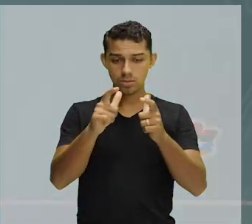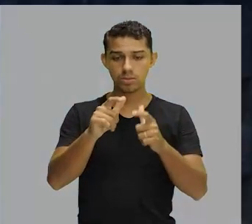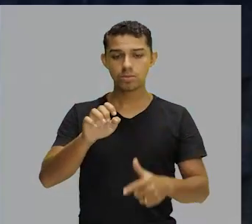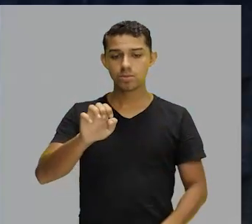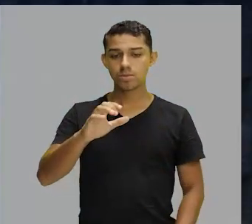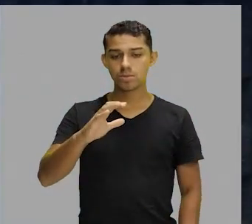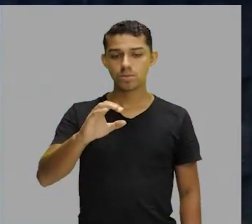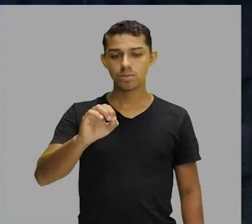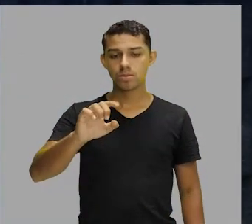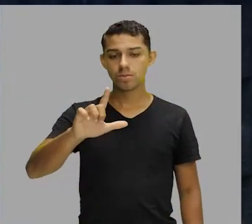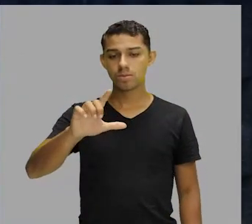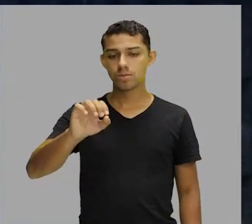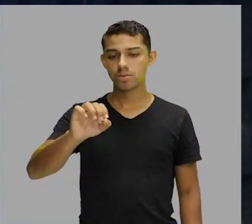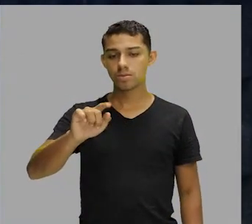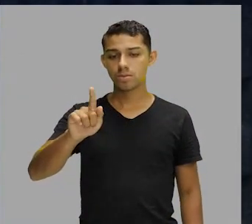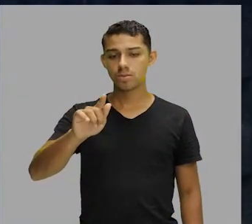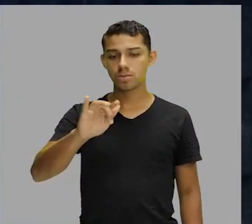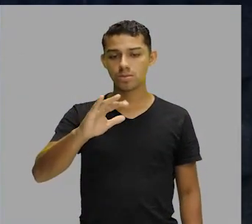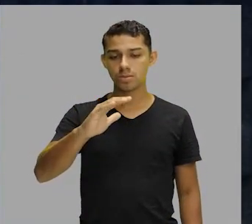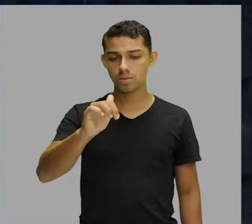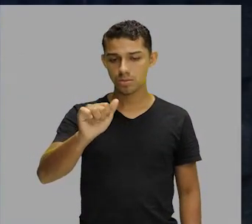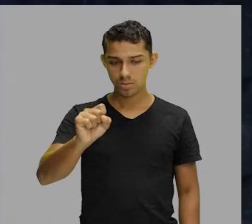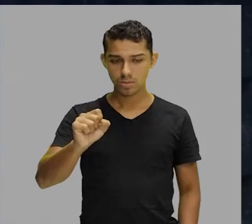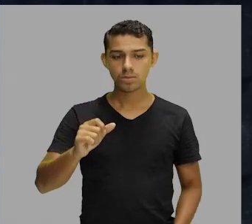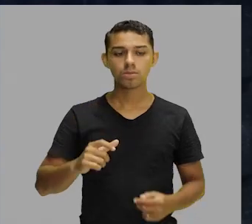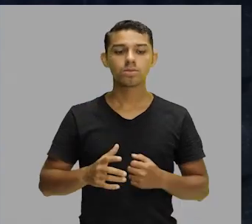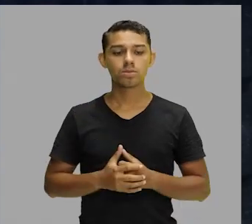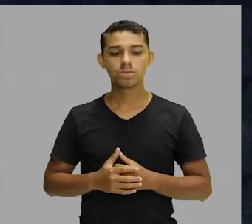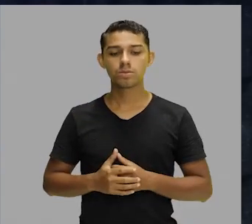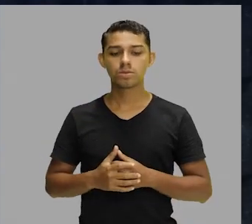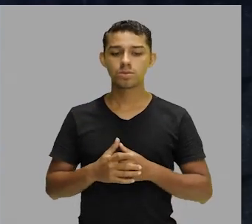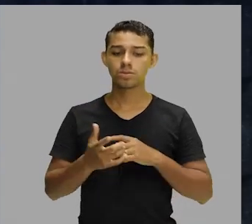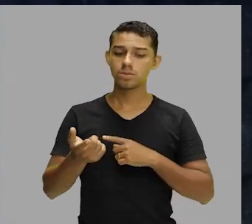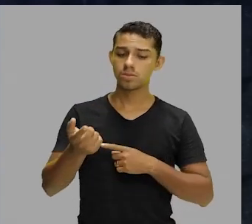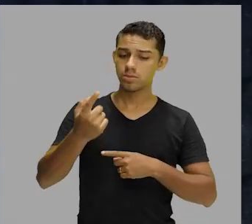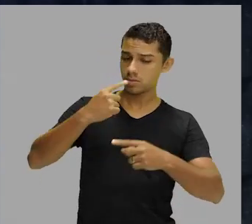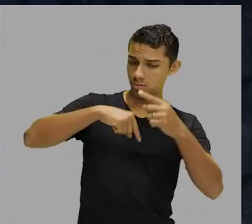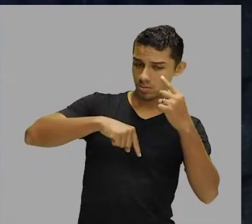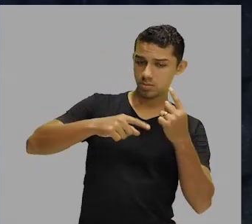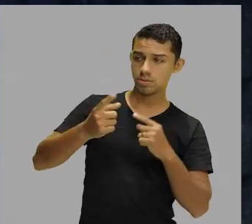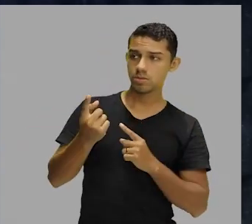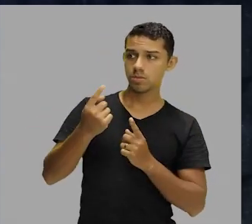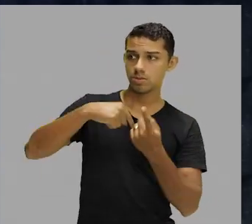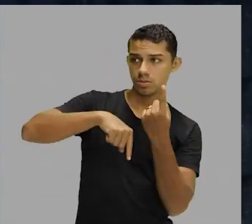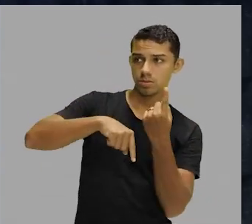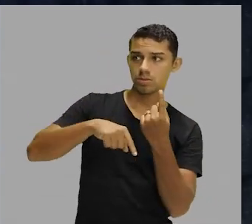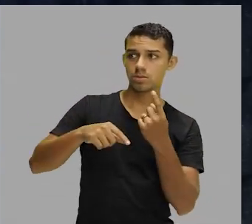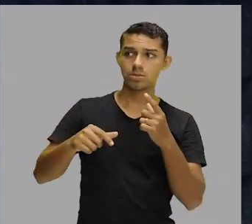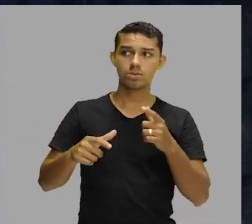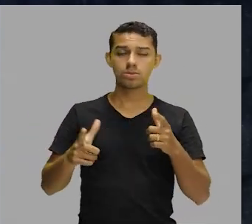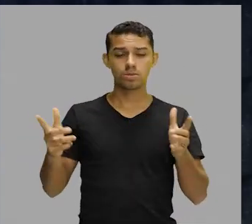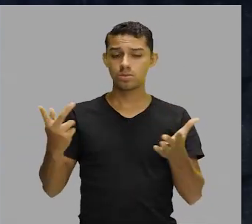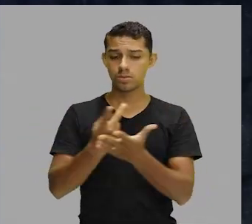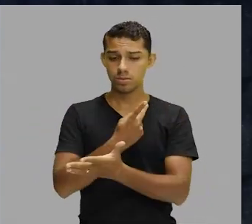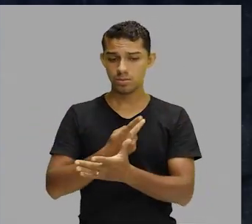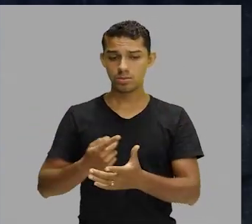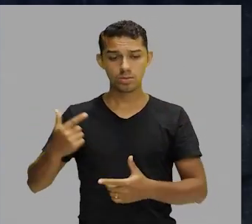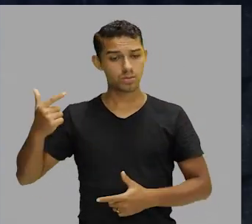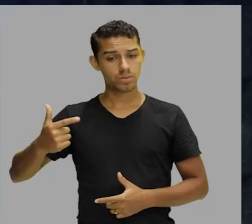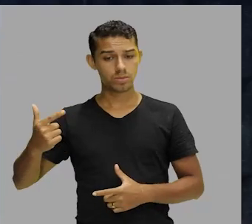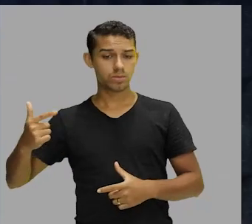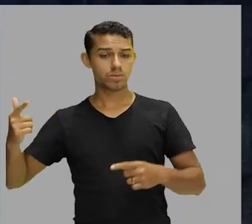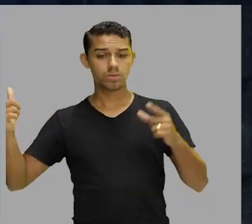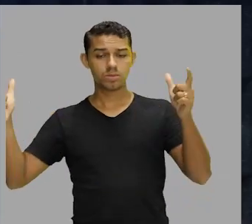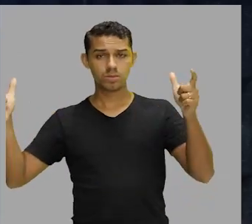ecológicas. Ok, estou vendo aqui uma pirâmide invertida, tem outra pirâmide invertida, observe que ela é totalmente irregular,